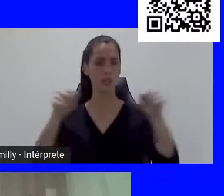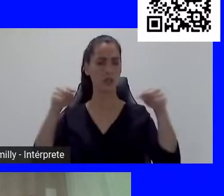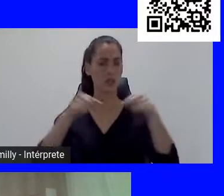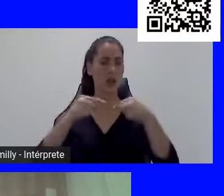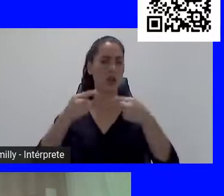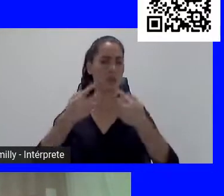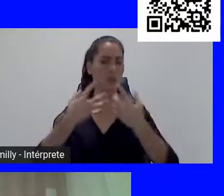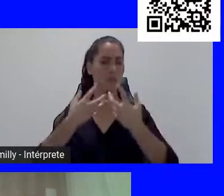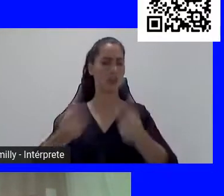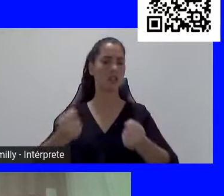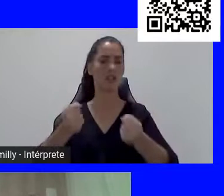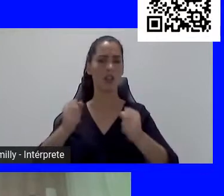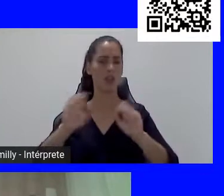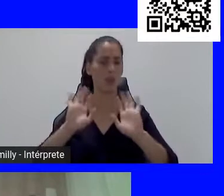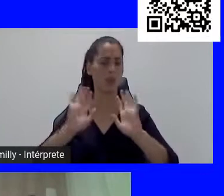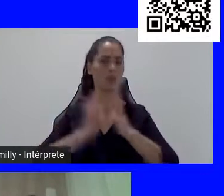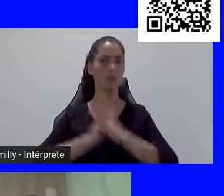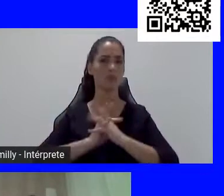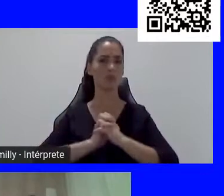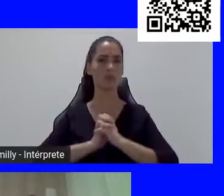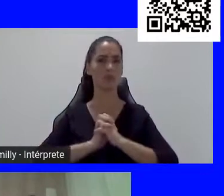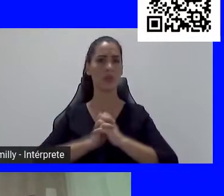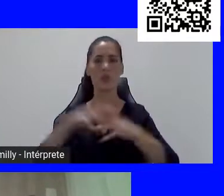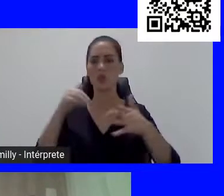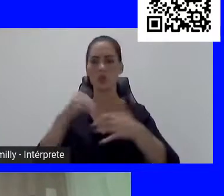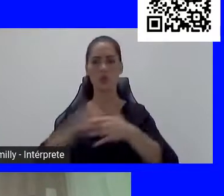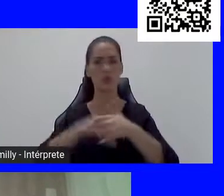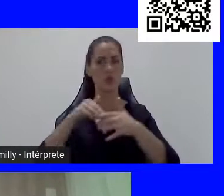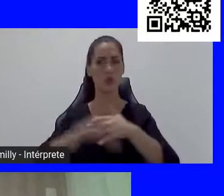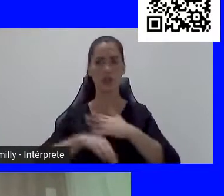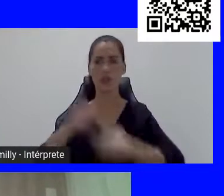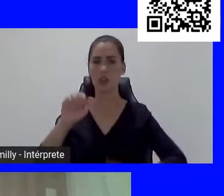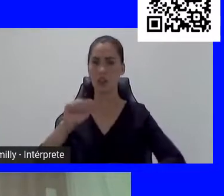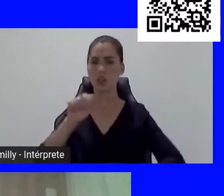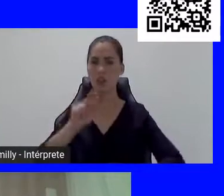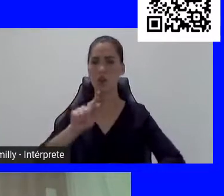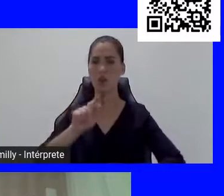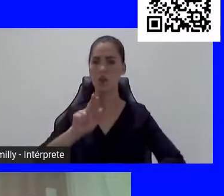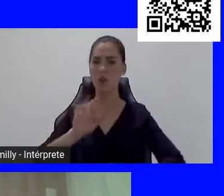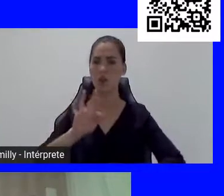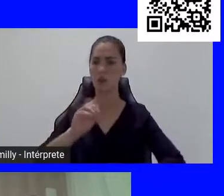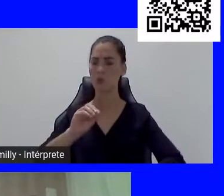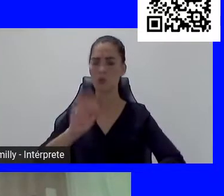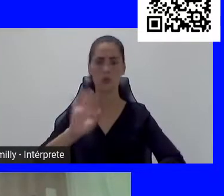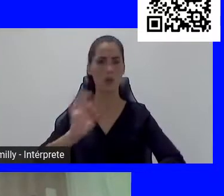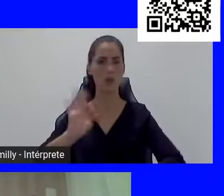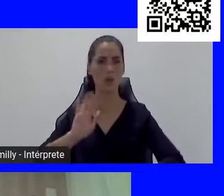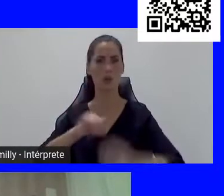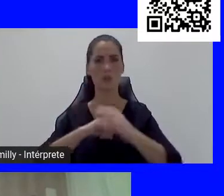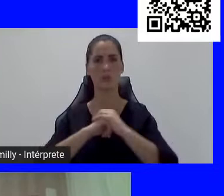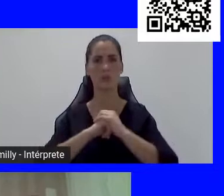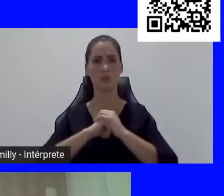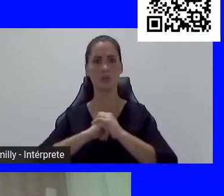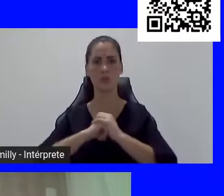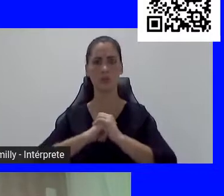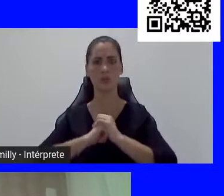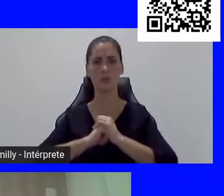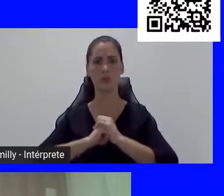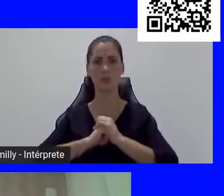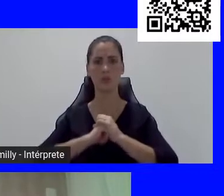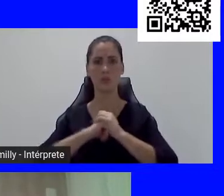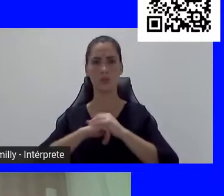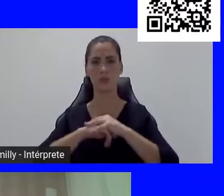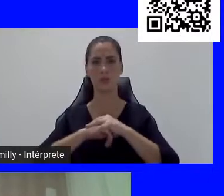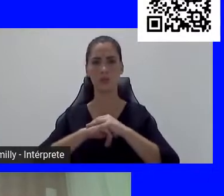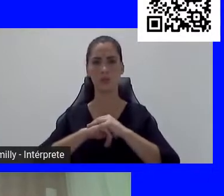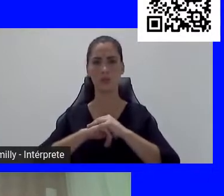não votei em Augusto Aras na recondução, porque eu já estava insatisfeita com a forma parcial com que ele estava conduzindo o maior órgão de